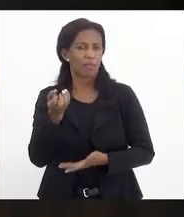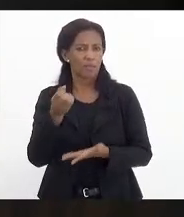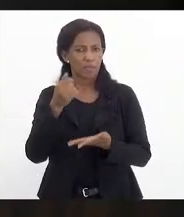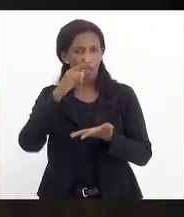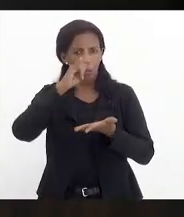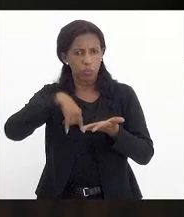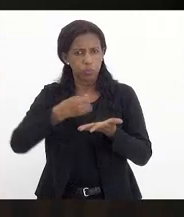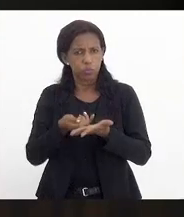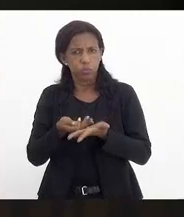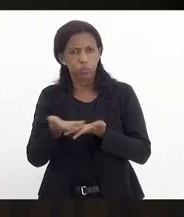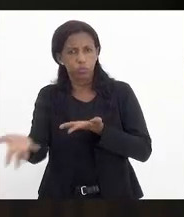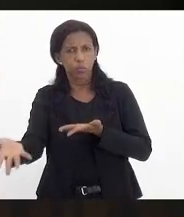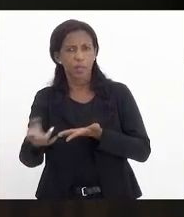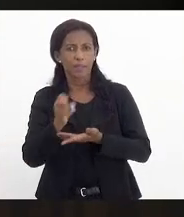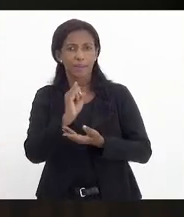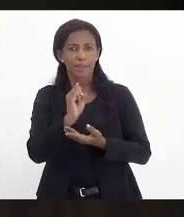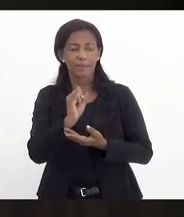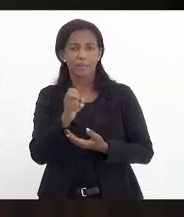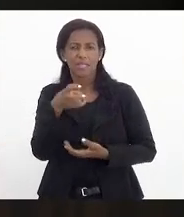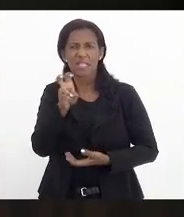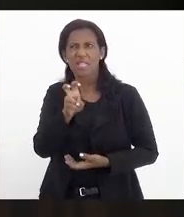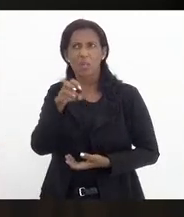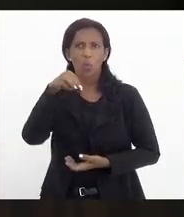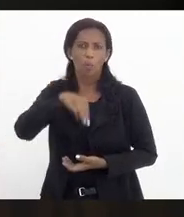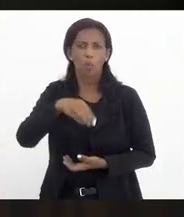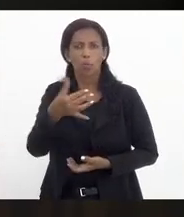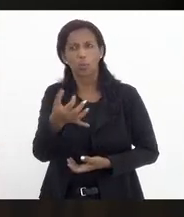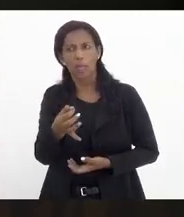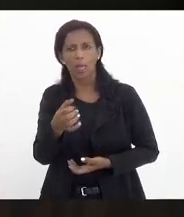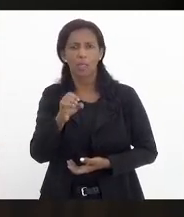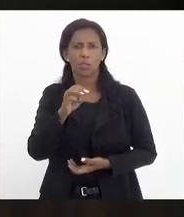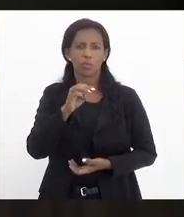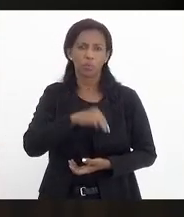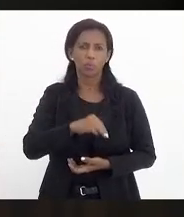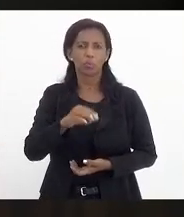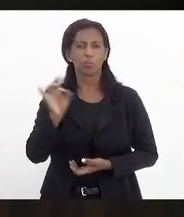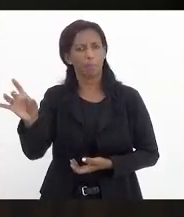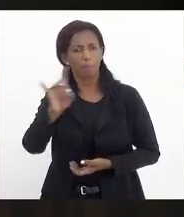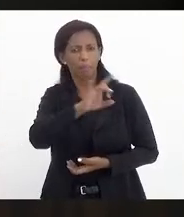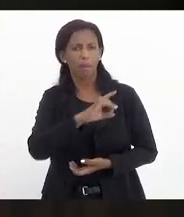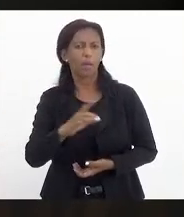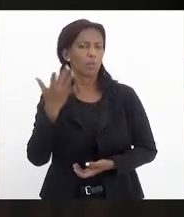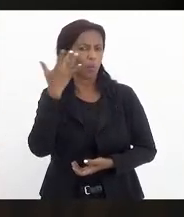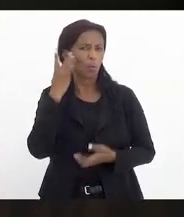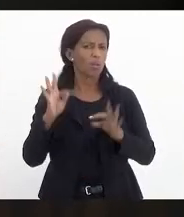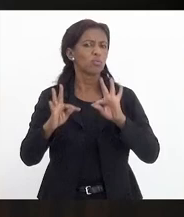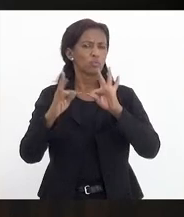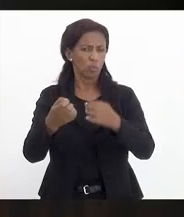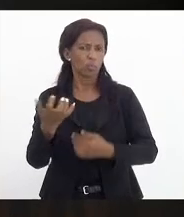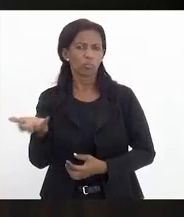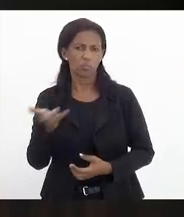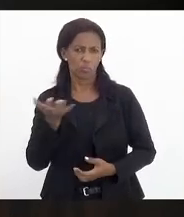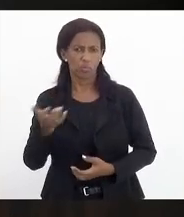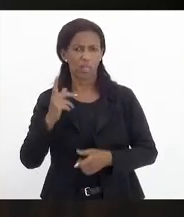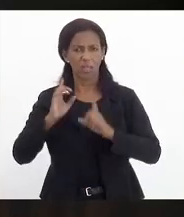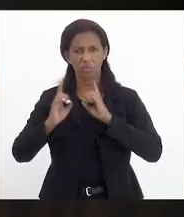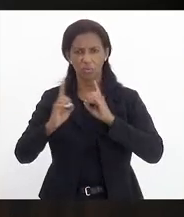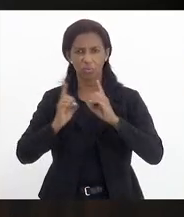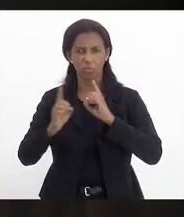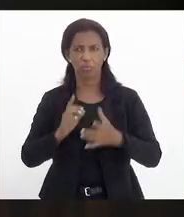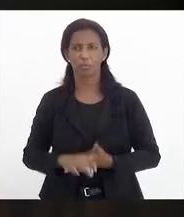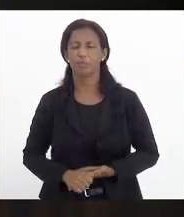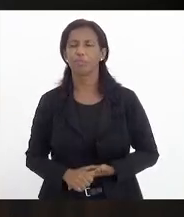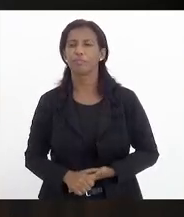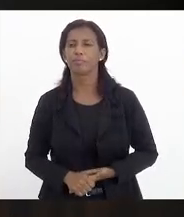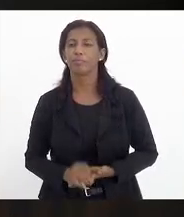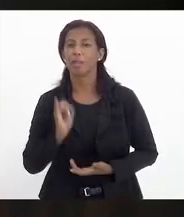encaminhamento. Se aí serão 5 minutos, 10 minutos para cada um, 15 minutos, porque eu acho que todos querem discutir.